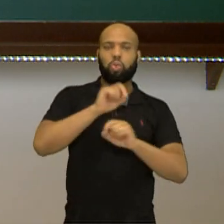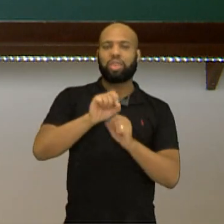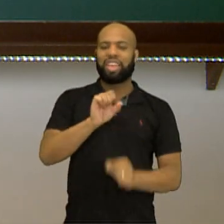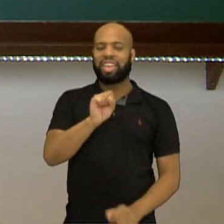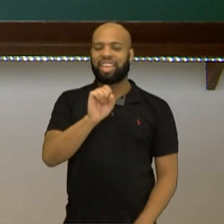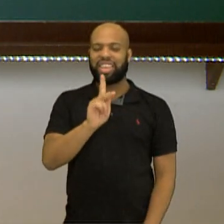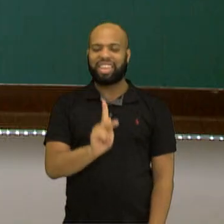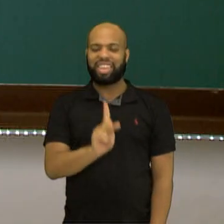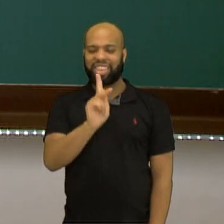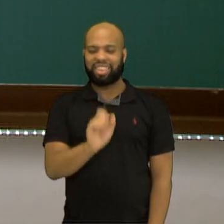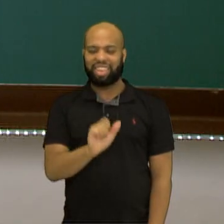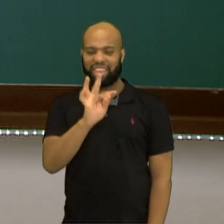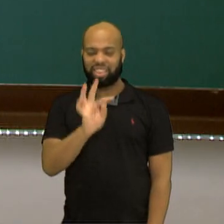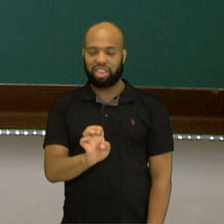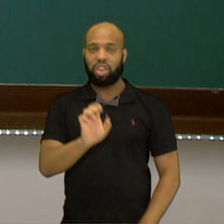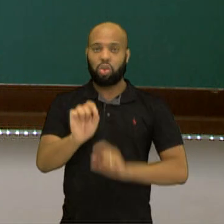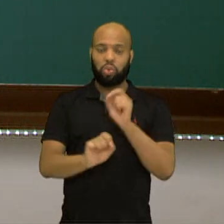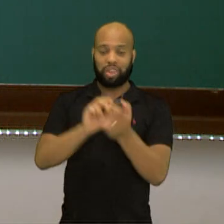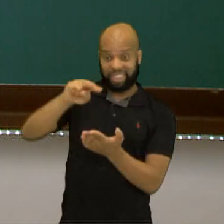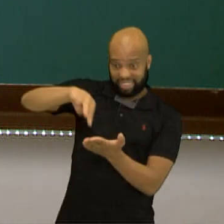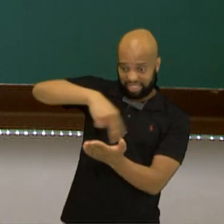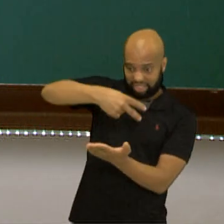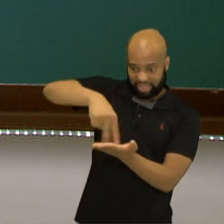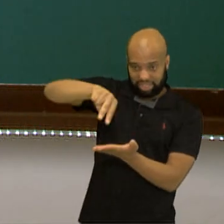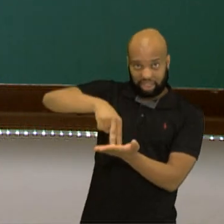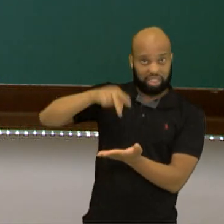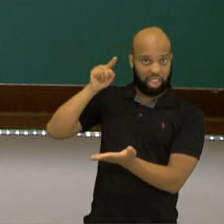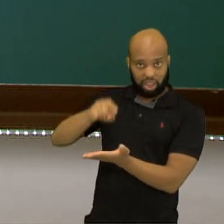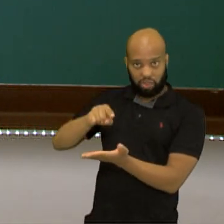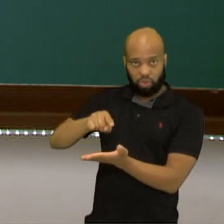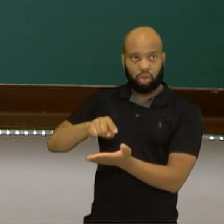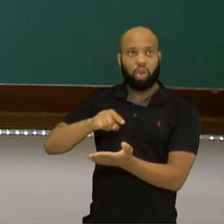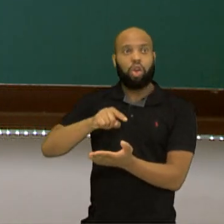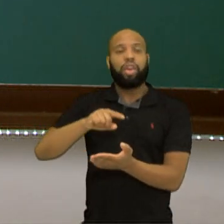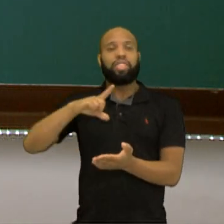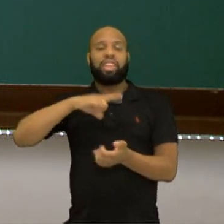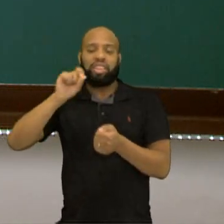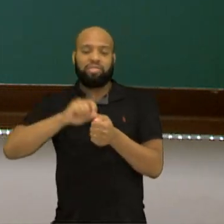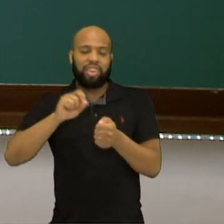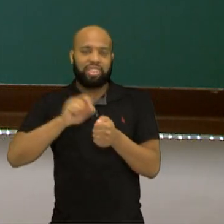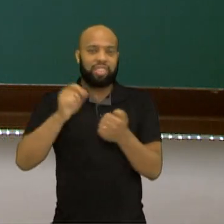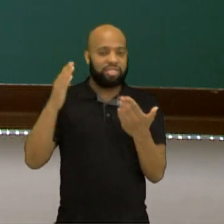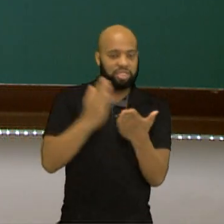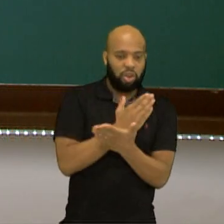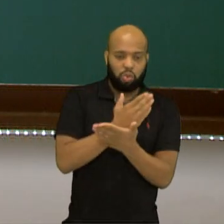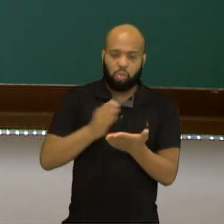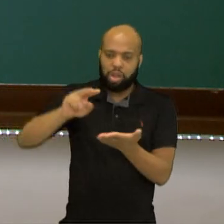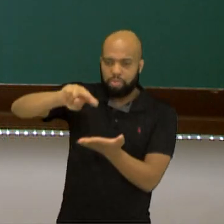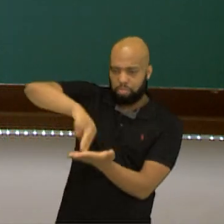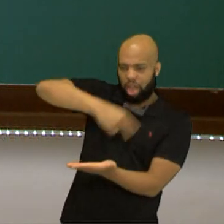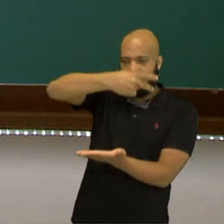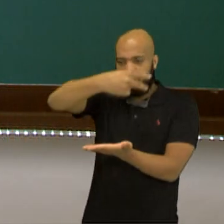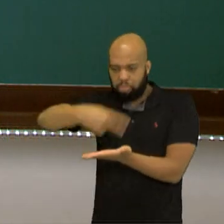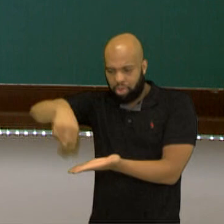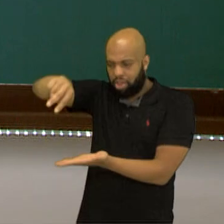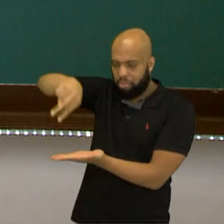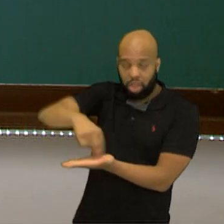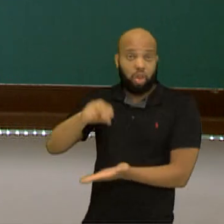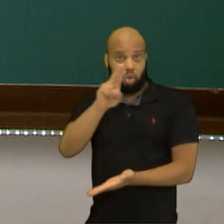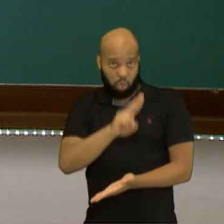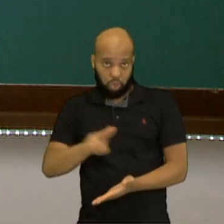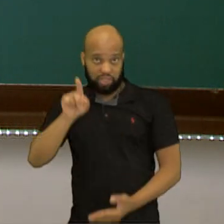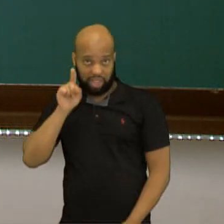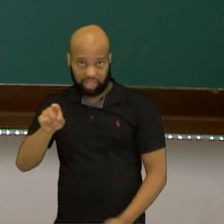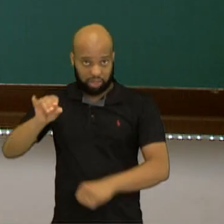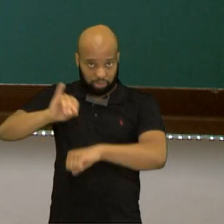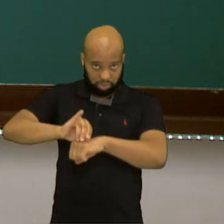skate. Skate é um esporte que envolve montar e executar manobras usando um skate, bem como